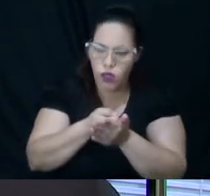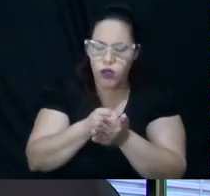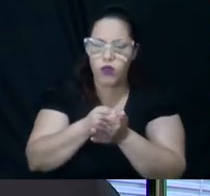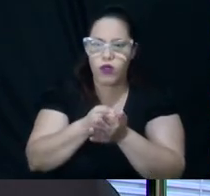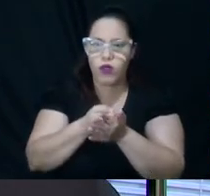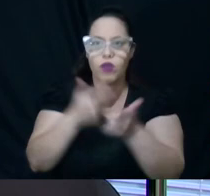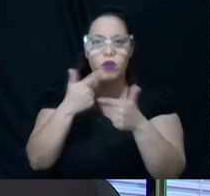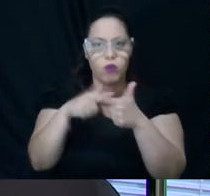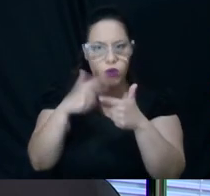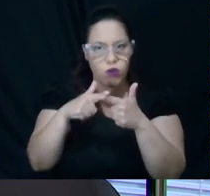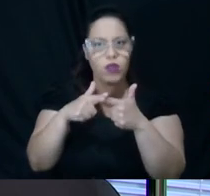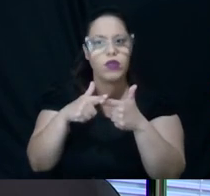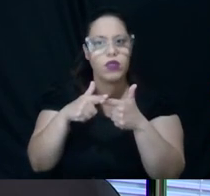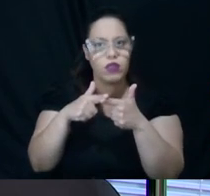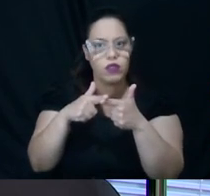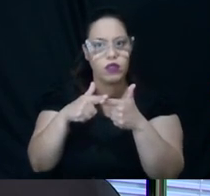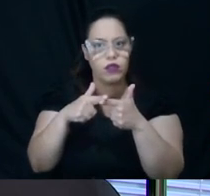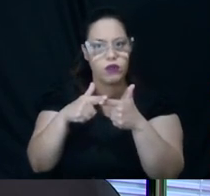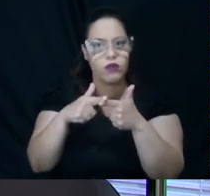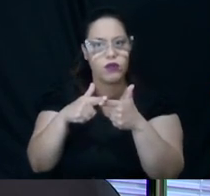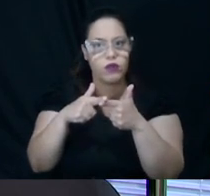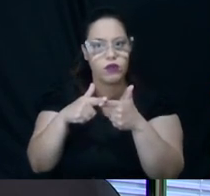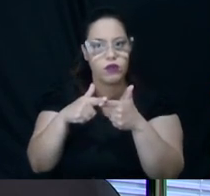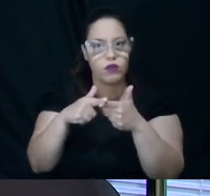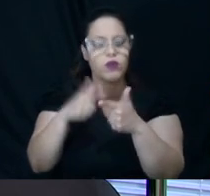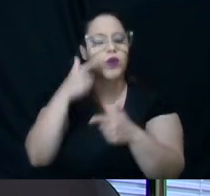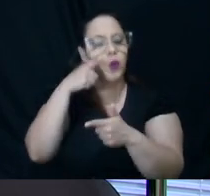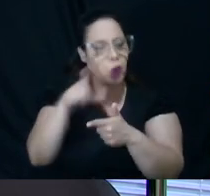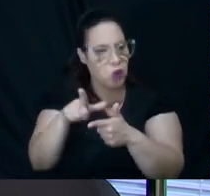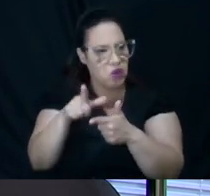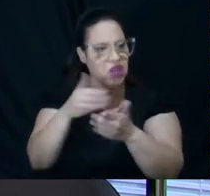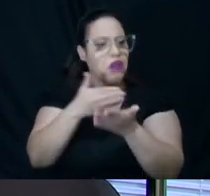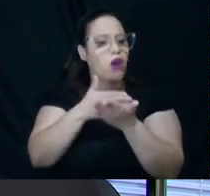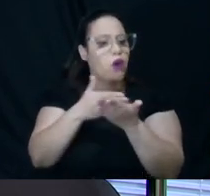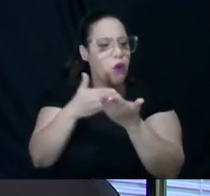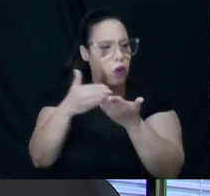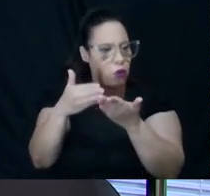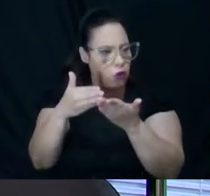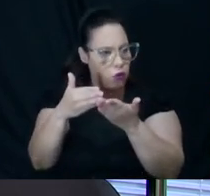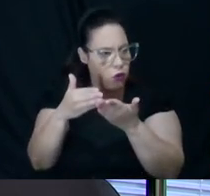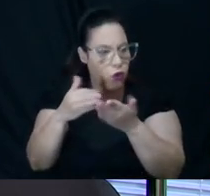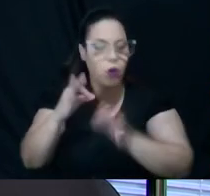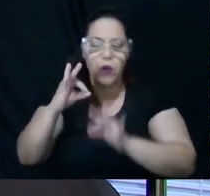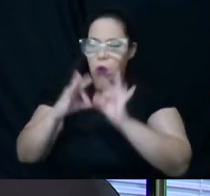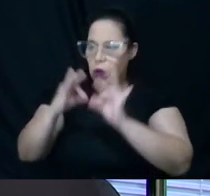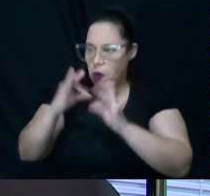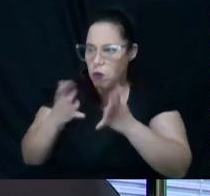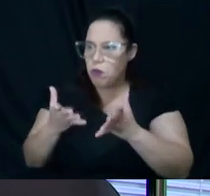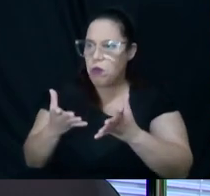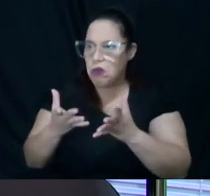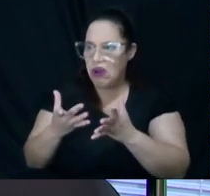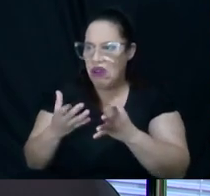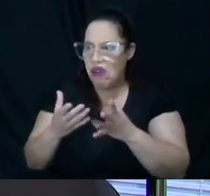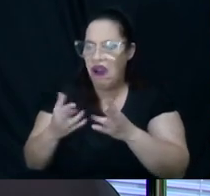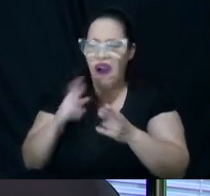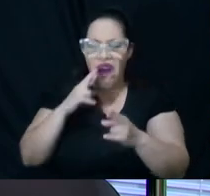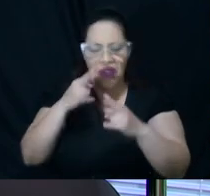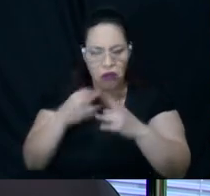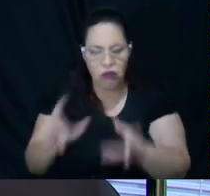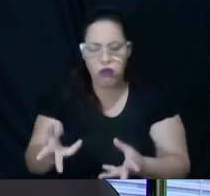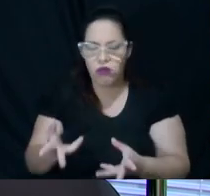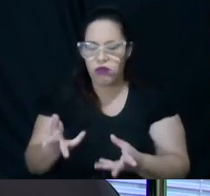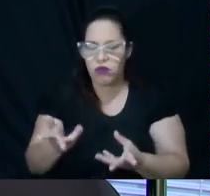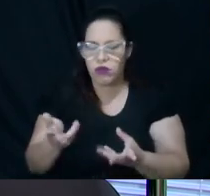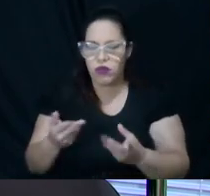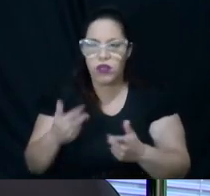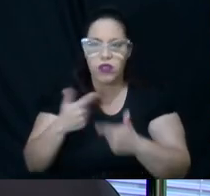você consiga começar a construir um plano de ação, um plano de solução desse probleminha financeiro.